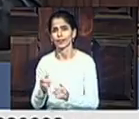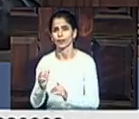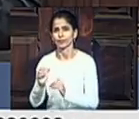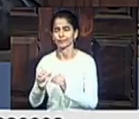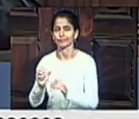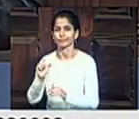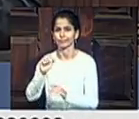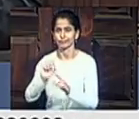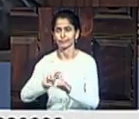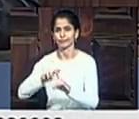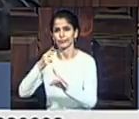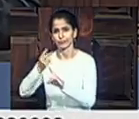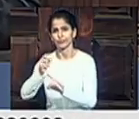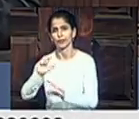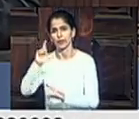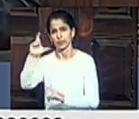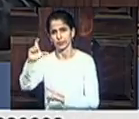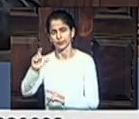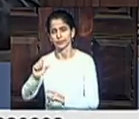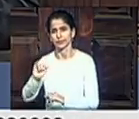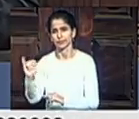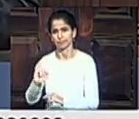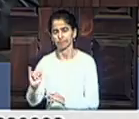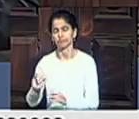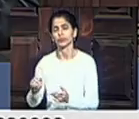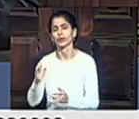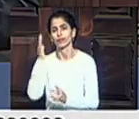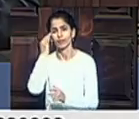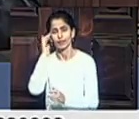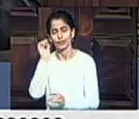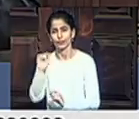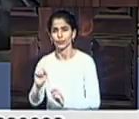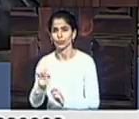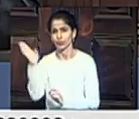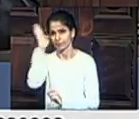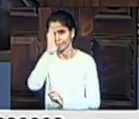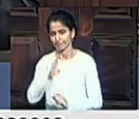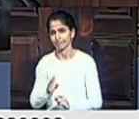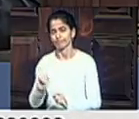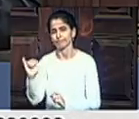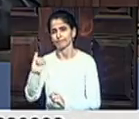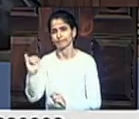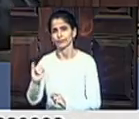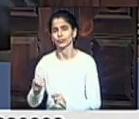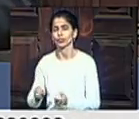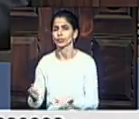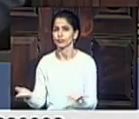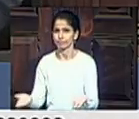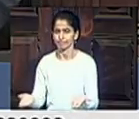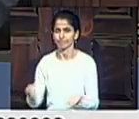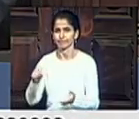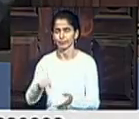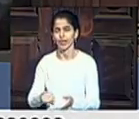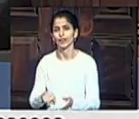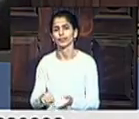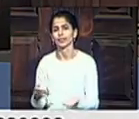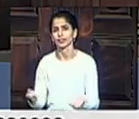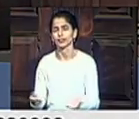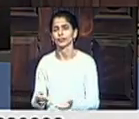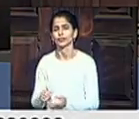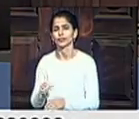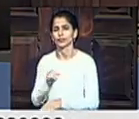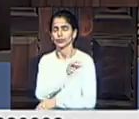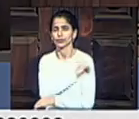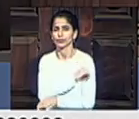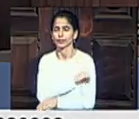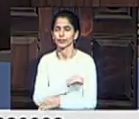de impostos recuaram porque entenderam que na crise que vive o Brasil, aumento de imposto é incabível e querem propor